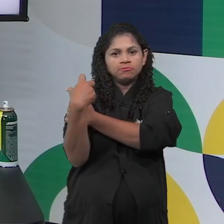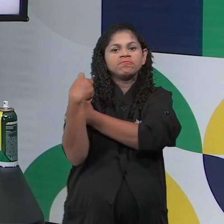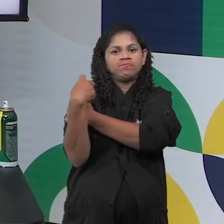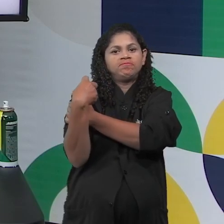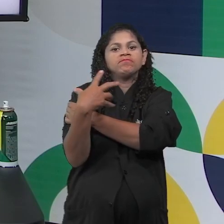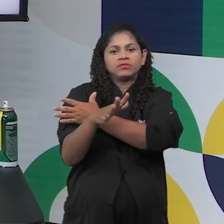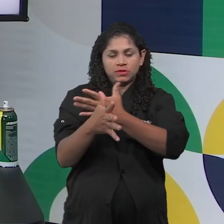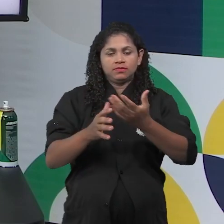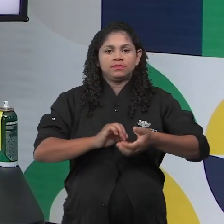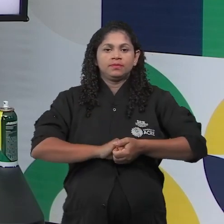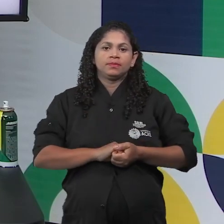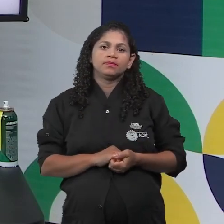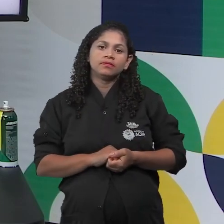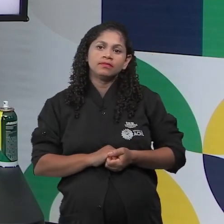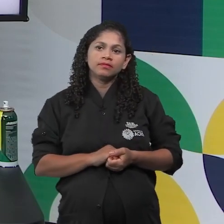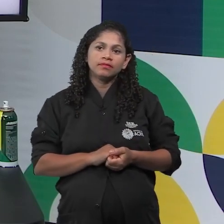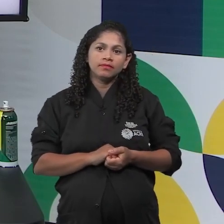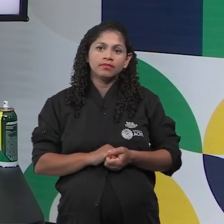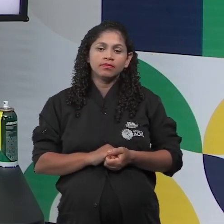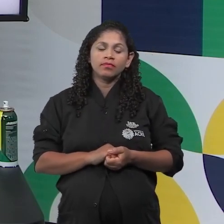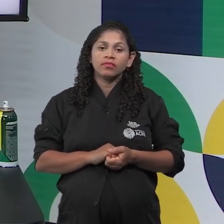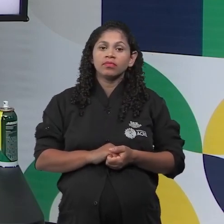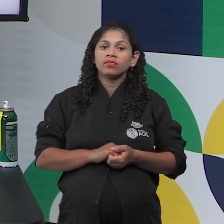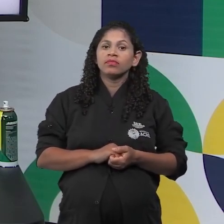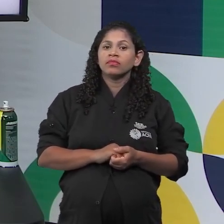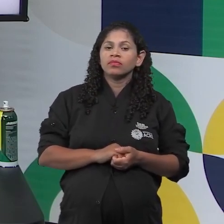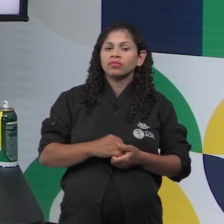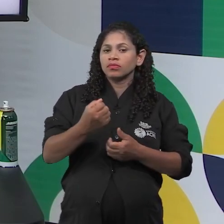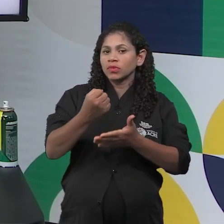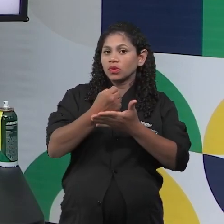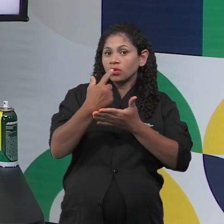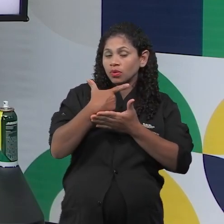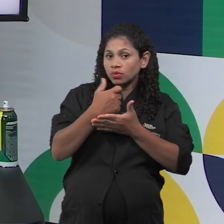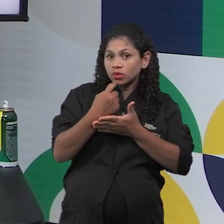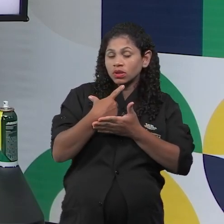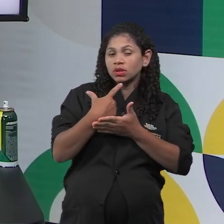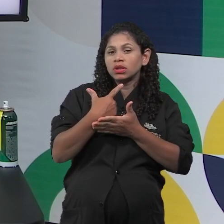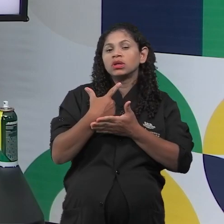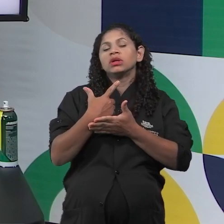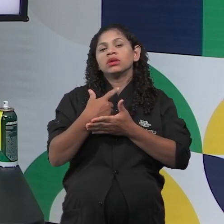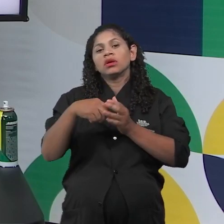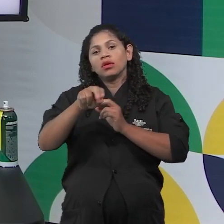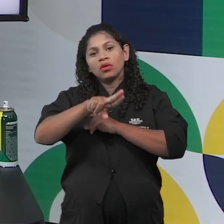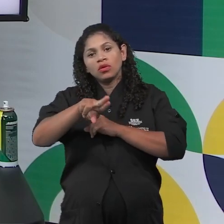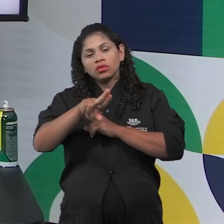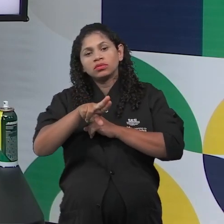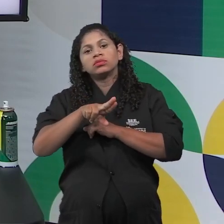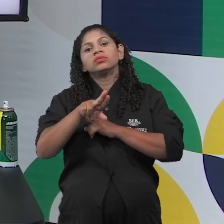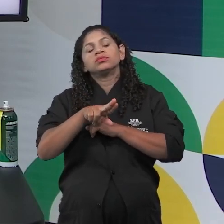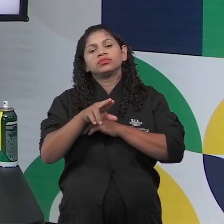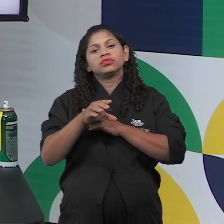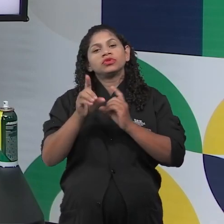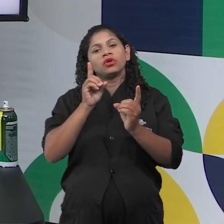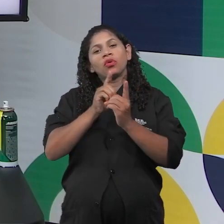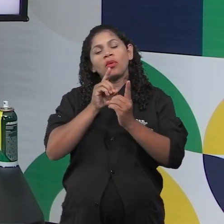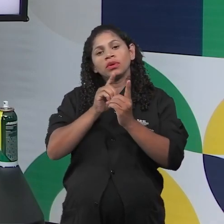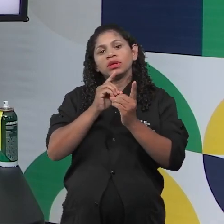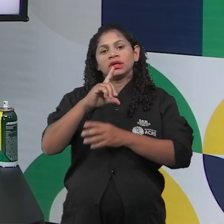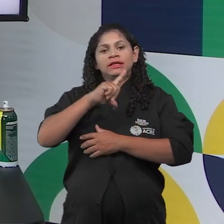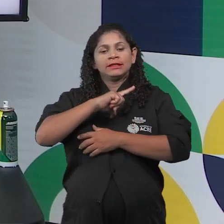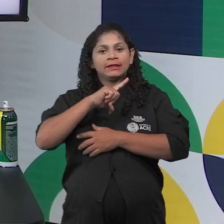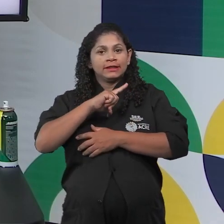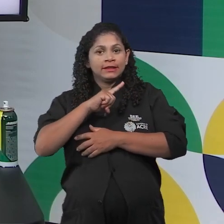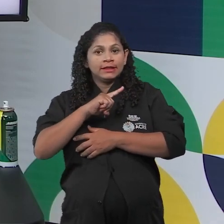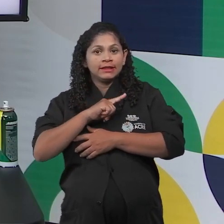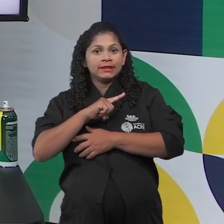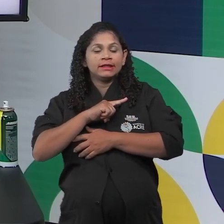da pele do nosso paciente. Os medicamentos subcutâneos, geralmente, eles são utilizados ali por pacientes que têm diabetes, né? Então, pacientes